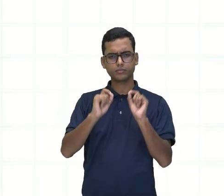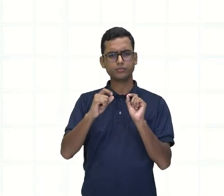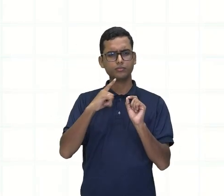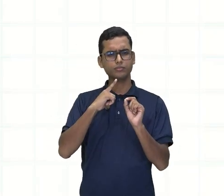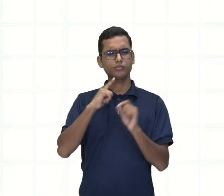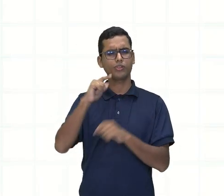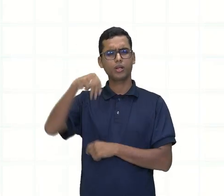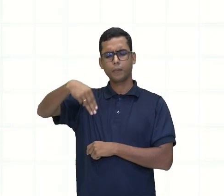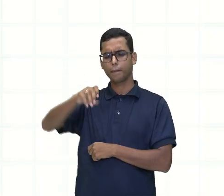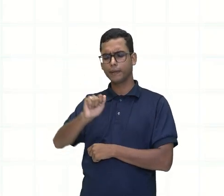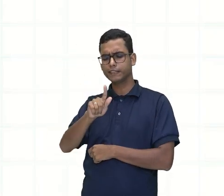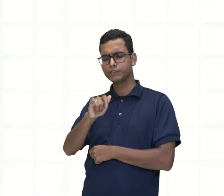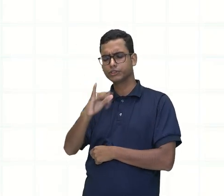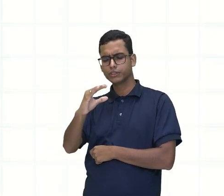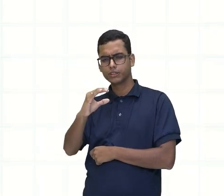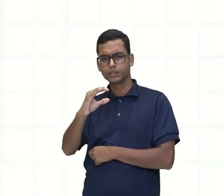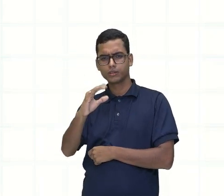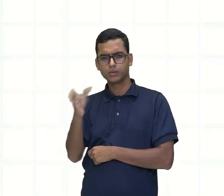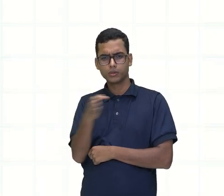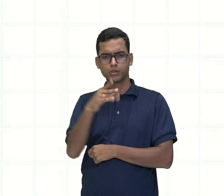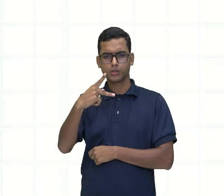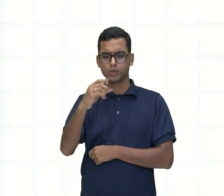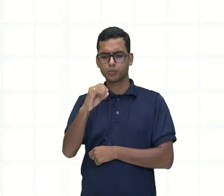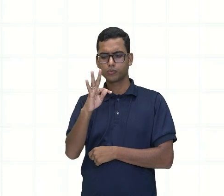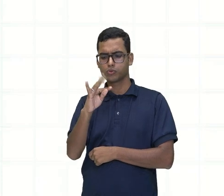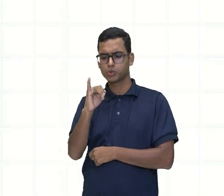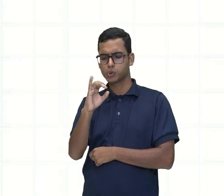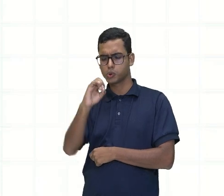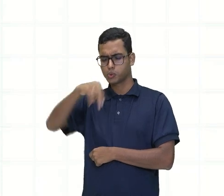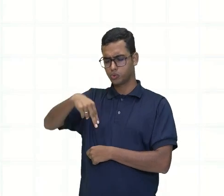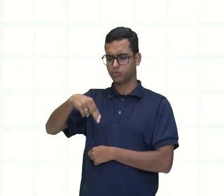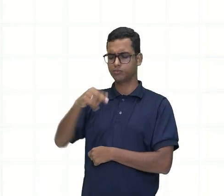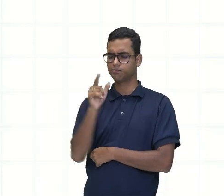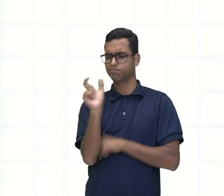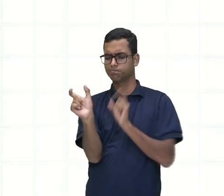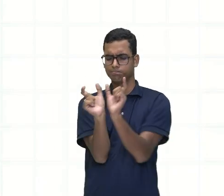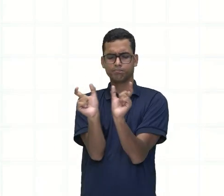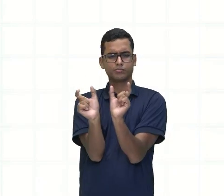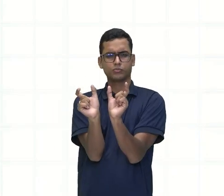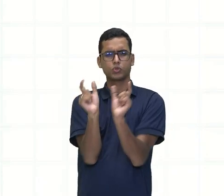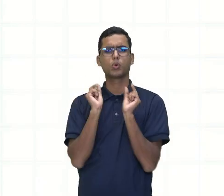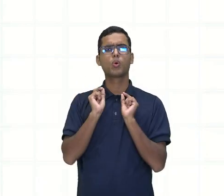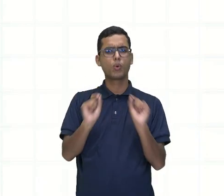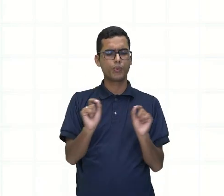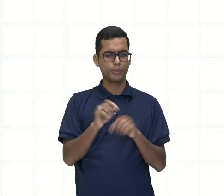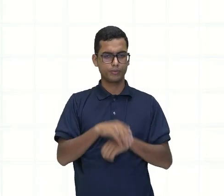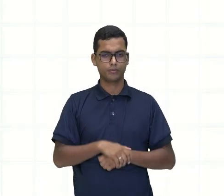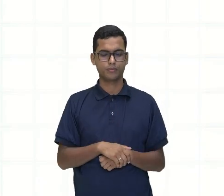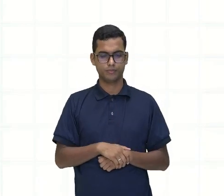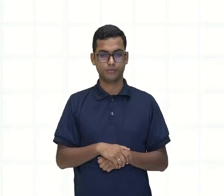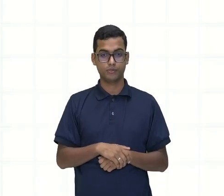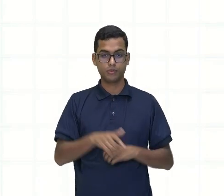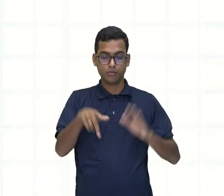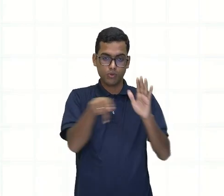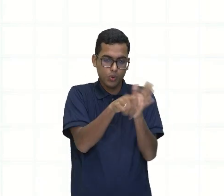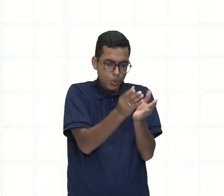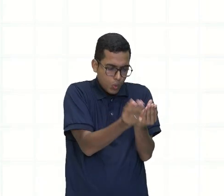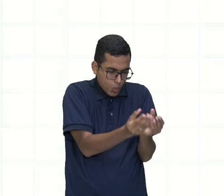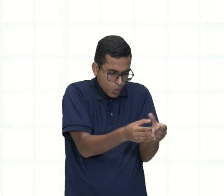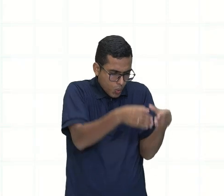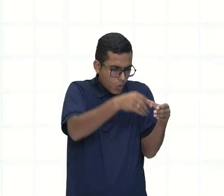é magic potion? O que vocês acham? Tá parecido com o português, né? Ele fez uma poção